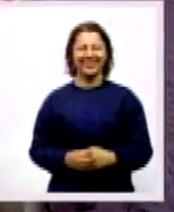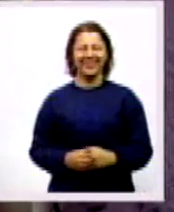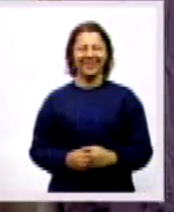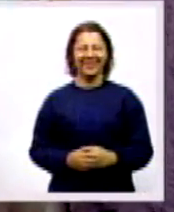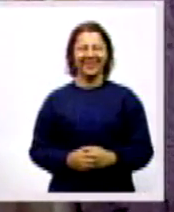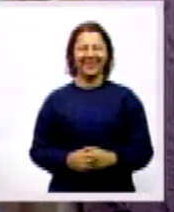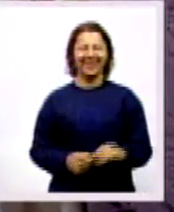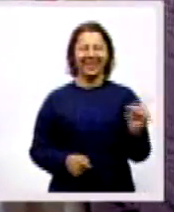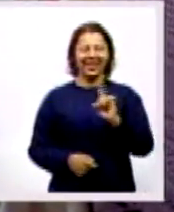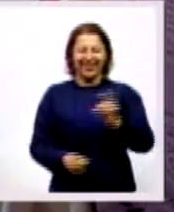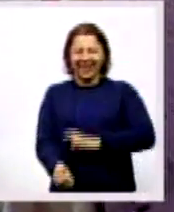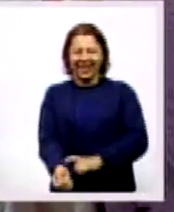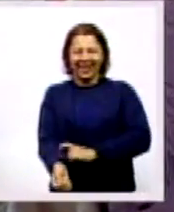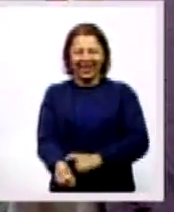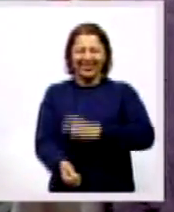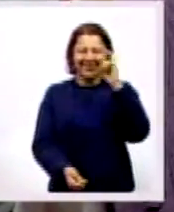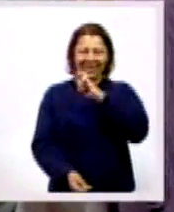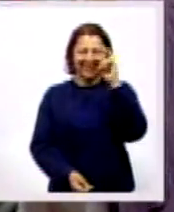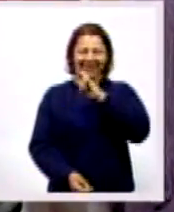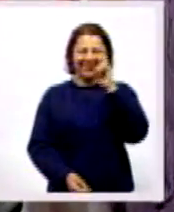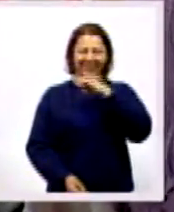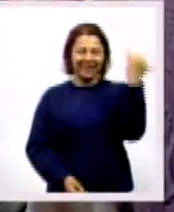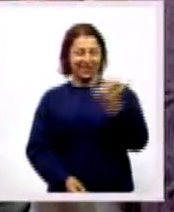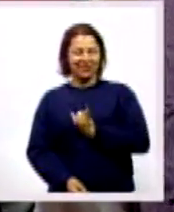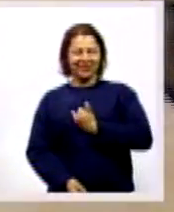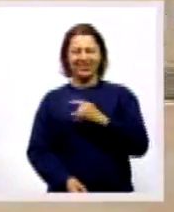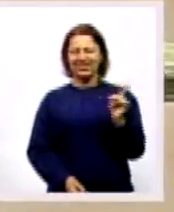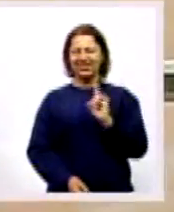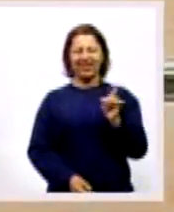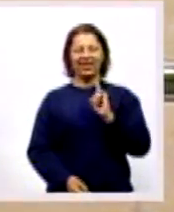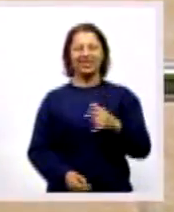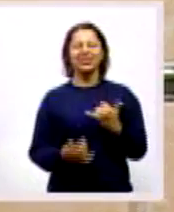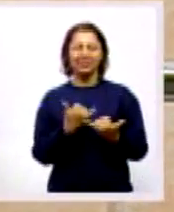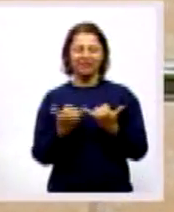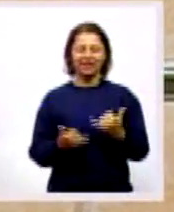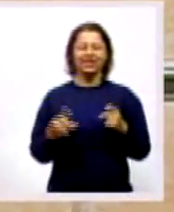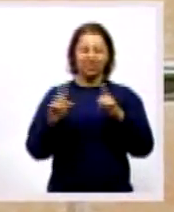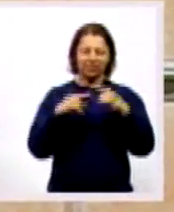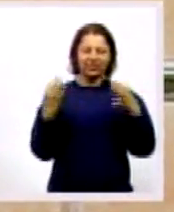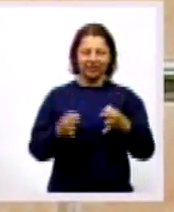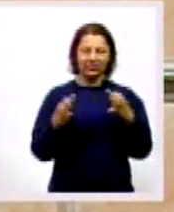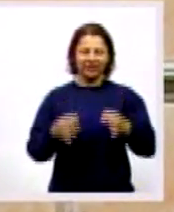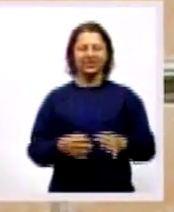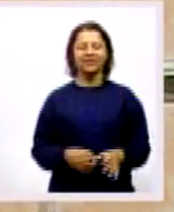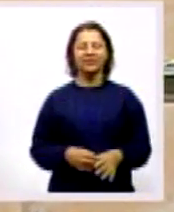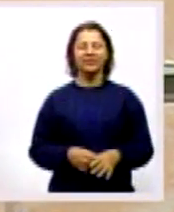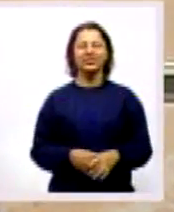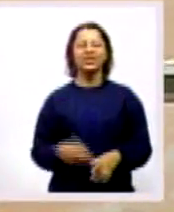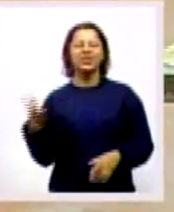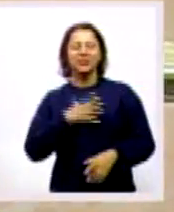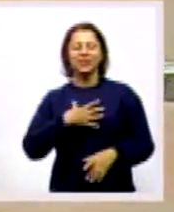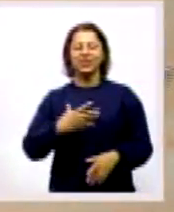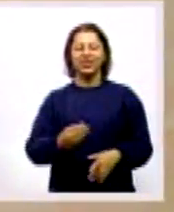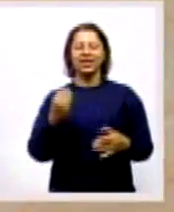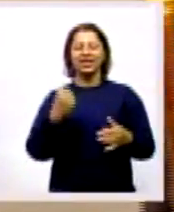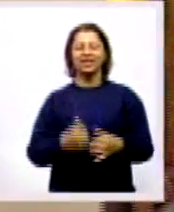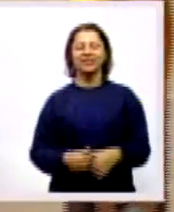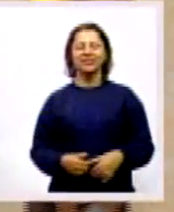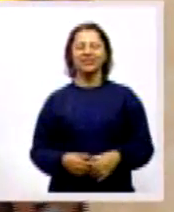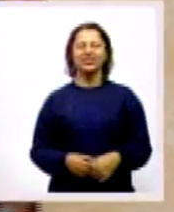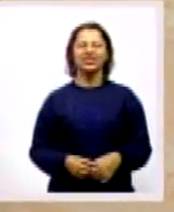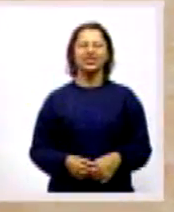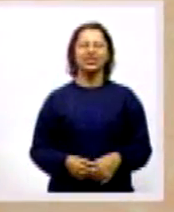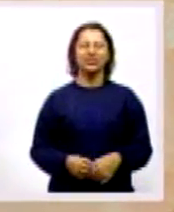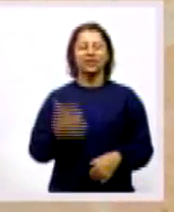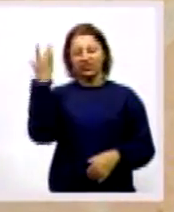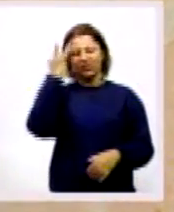E eu não estou nervoso com essa mentira que me contaram. Mas não é assim? Filho, ele está assim, ele não